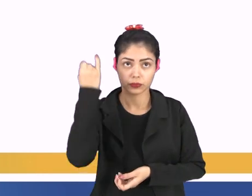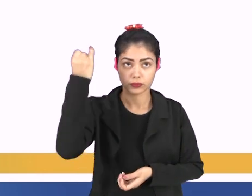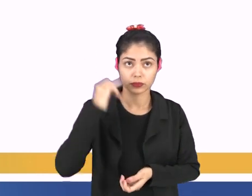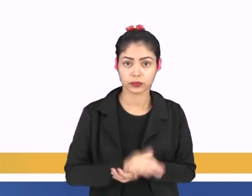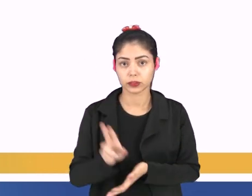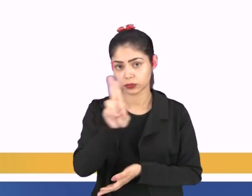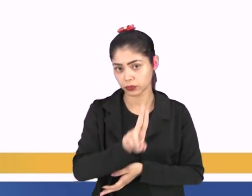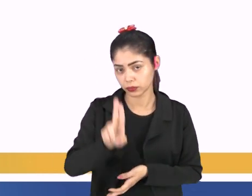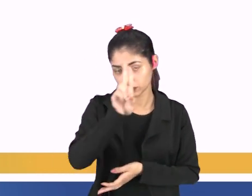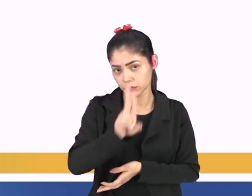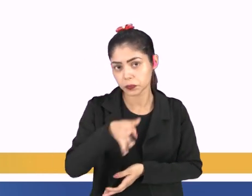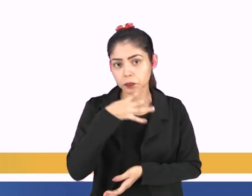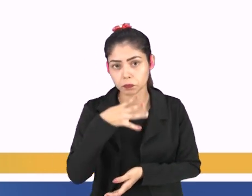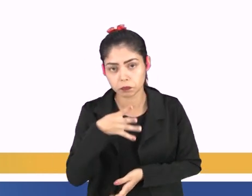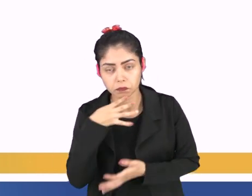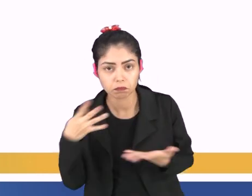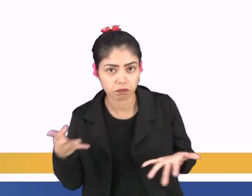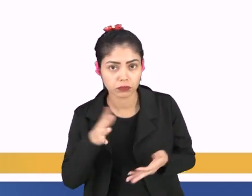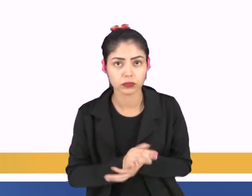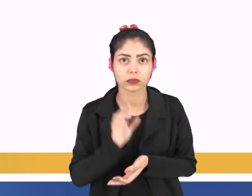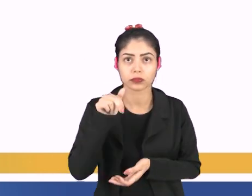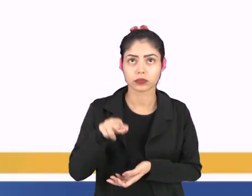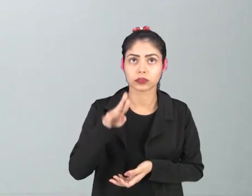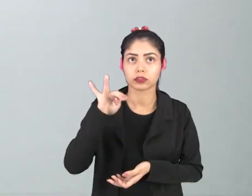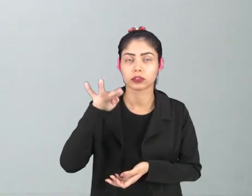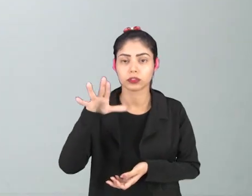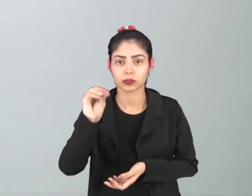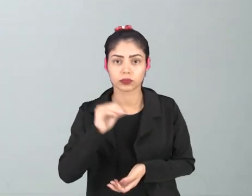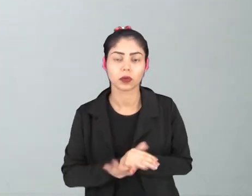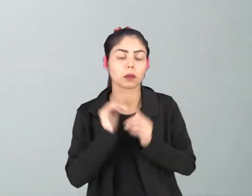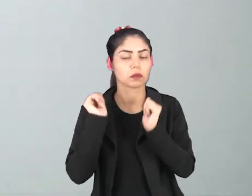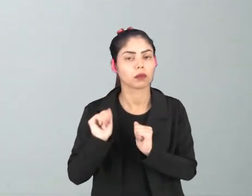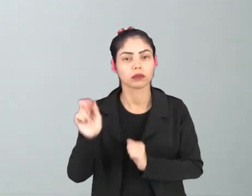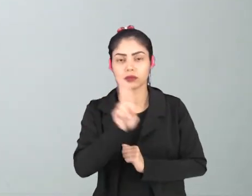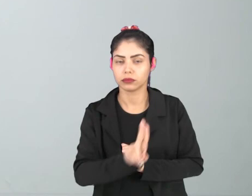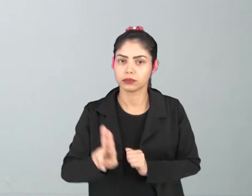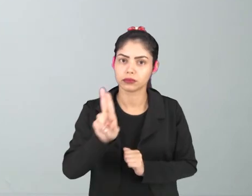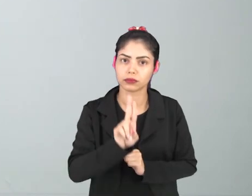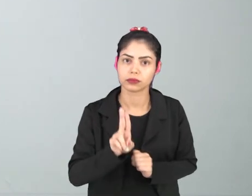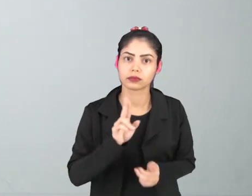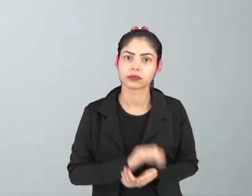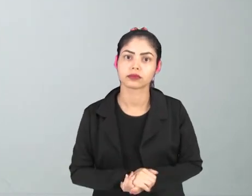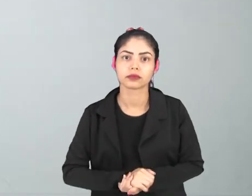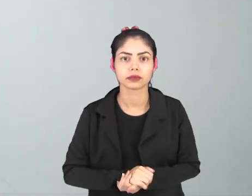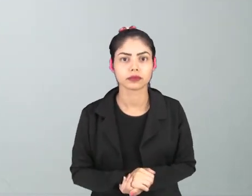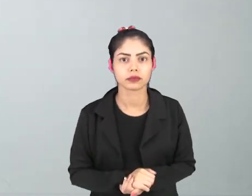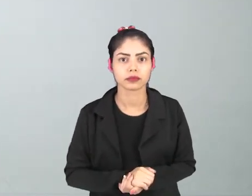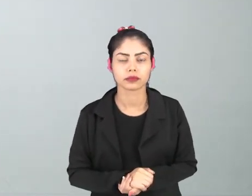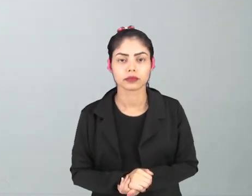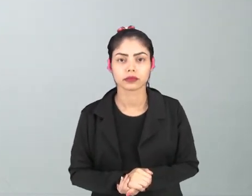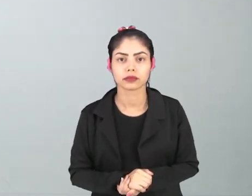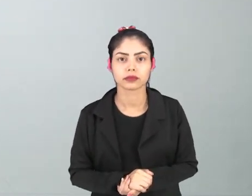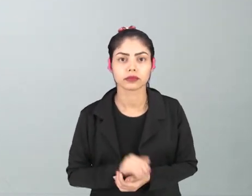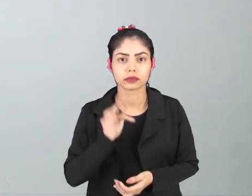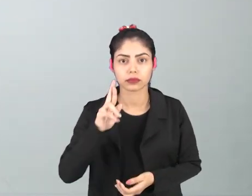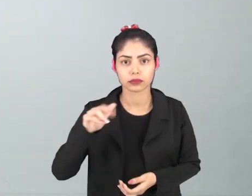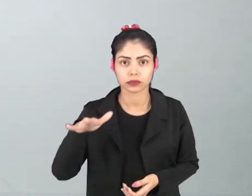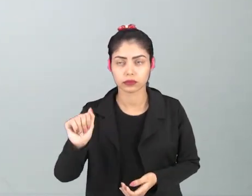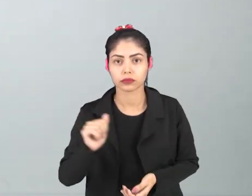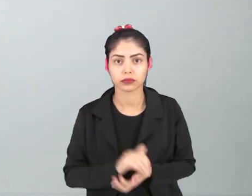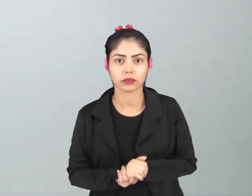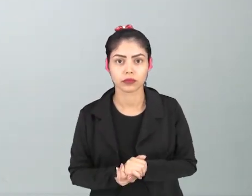os conhecimentos do binômio de Newton nessas situações. Eu posso utilizar tanto a fórmula